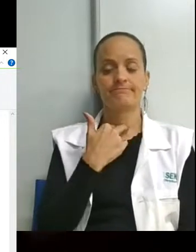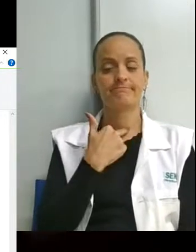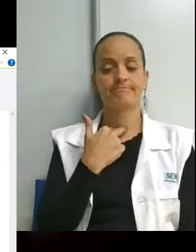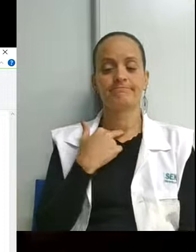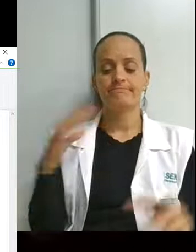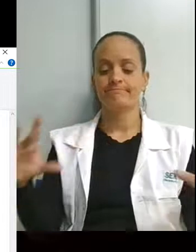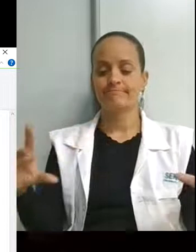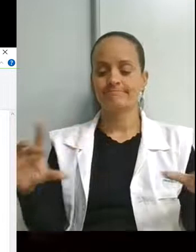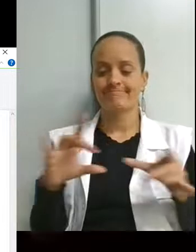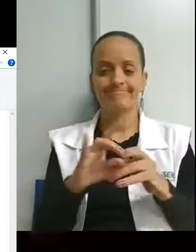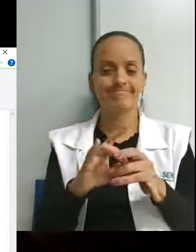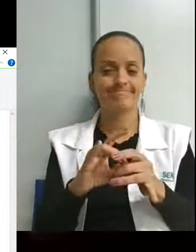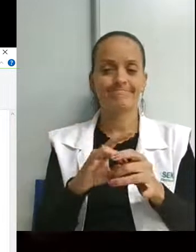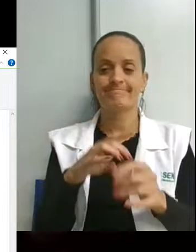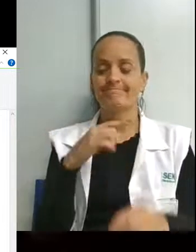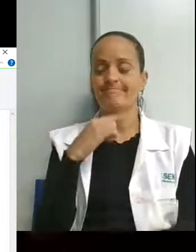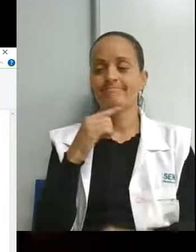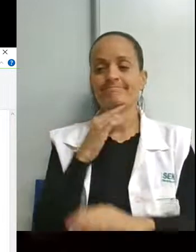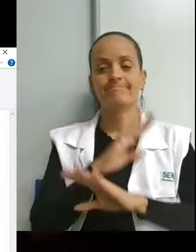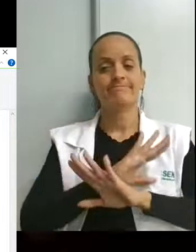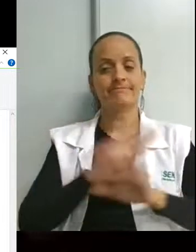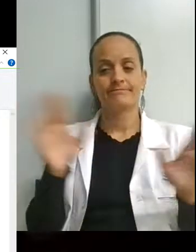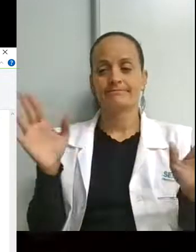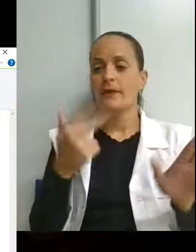ó, no circuito das luminárias.